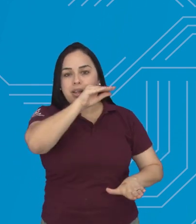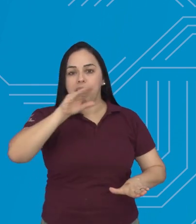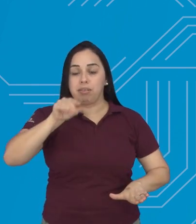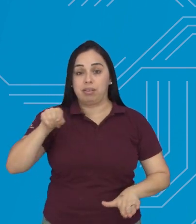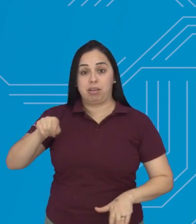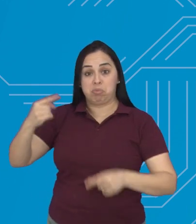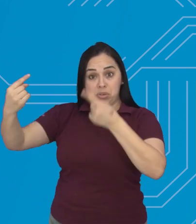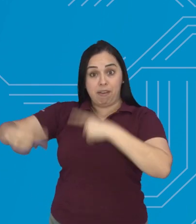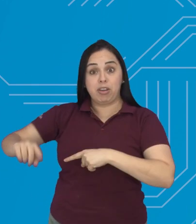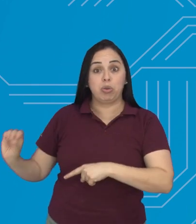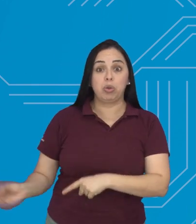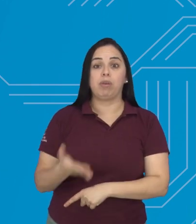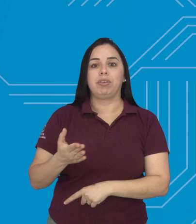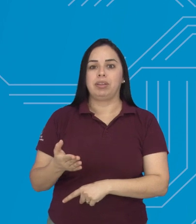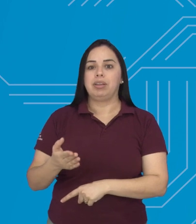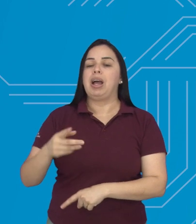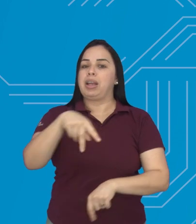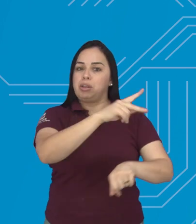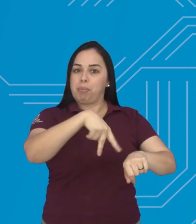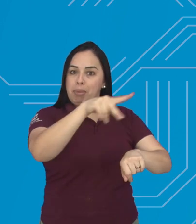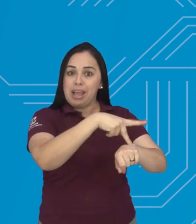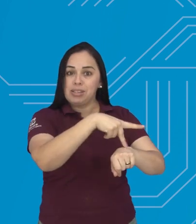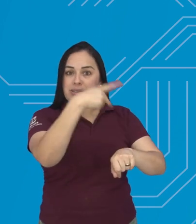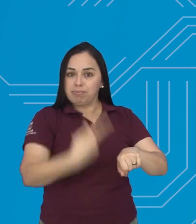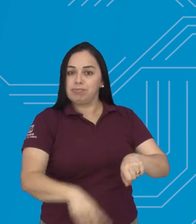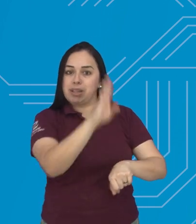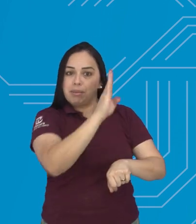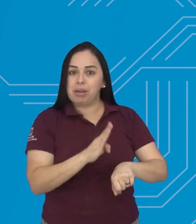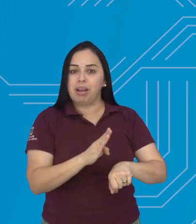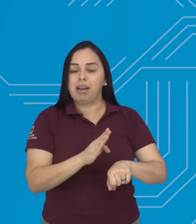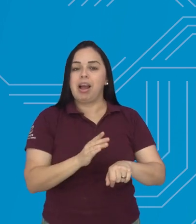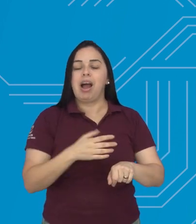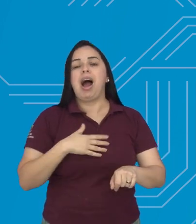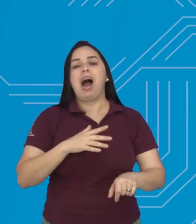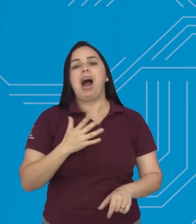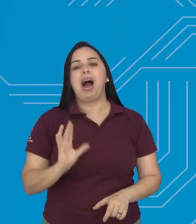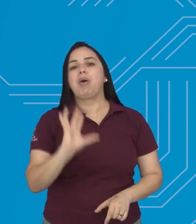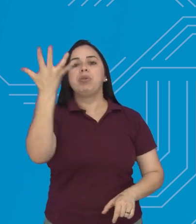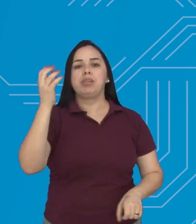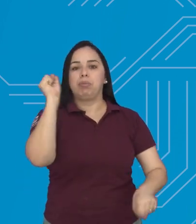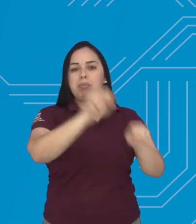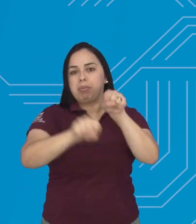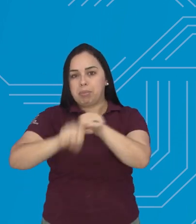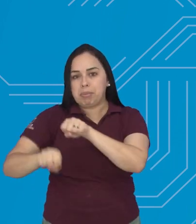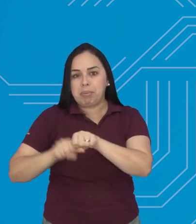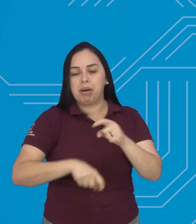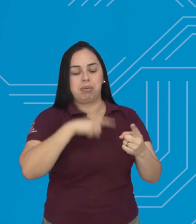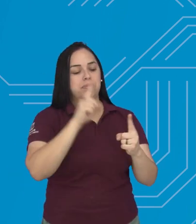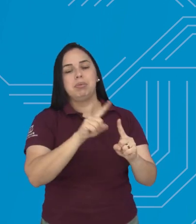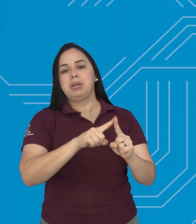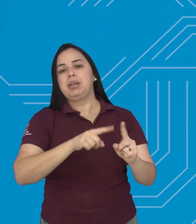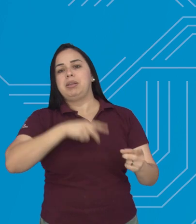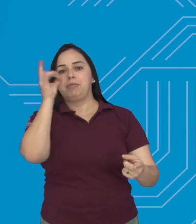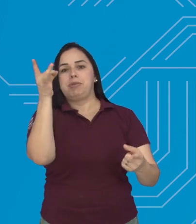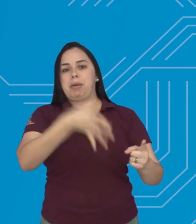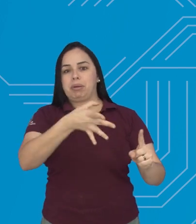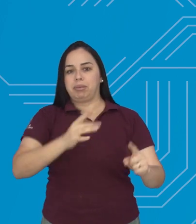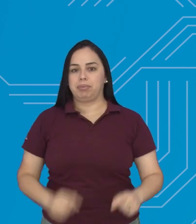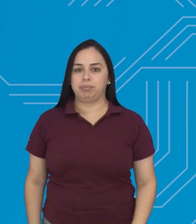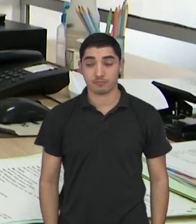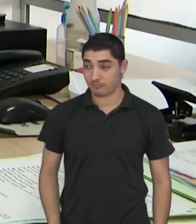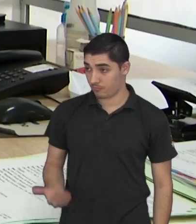casos de dengue. A alta no número de casos tem sido acompanhada com preocupação pela Câmara, que tem cobrado políticas públicas